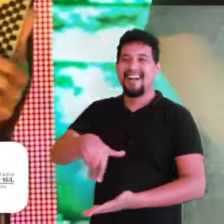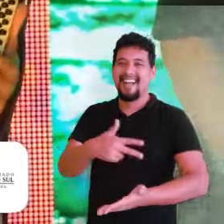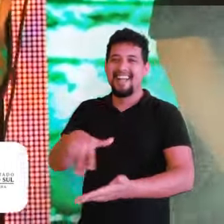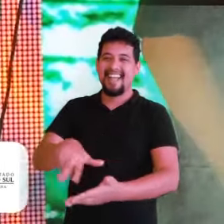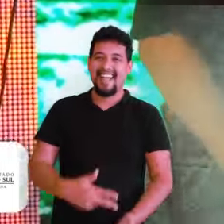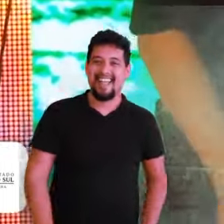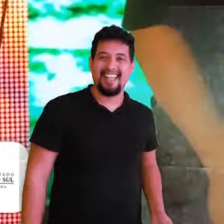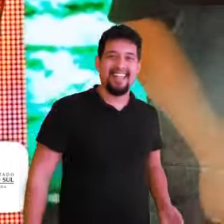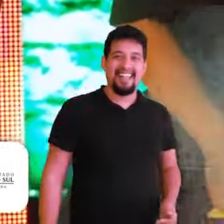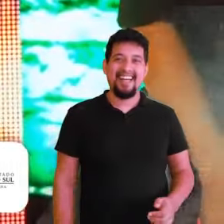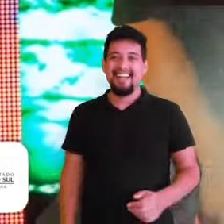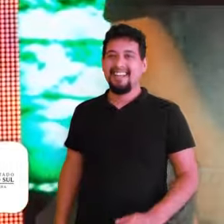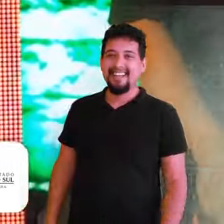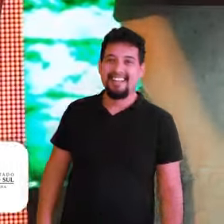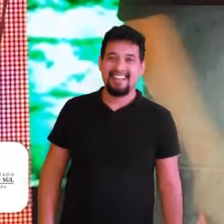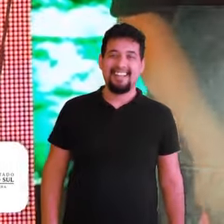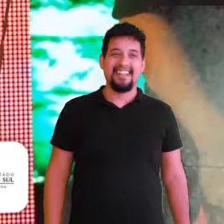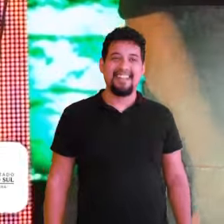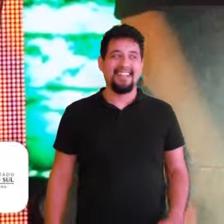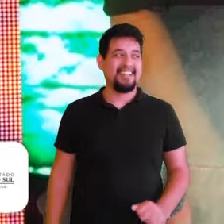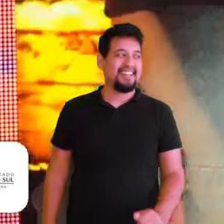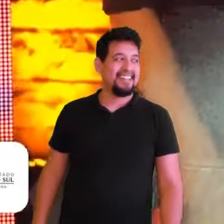Você é de força fananheira.